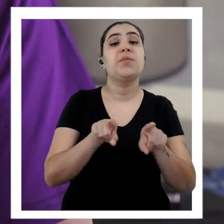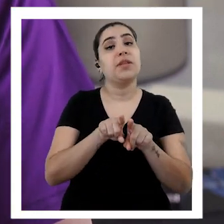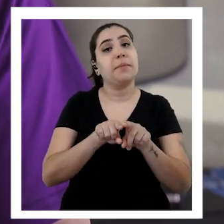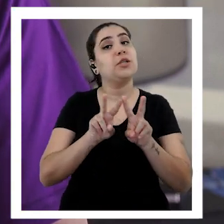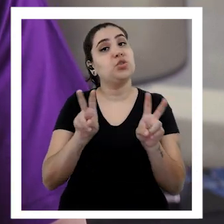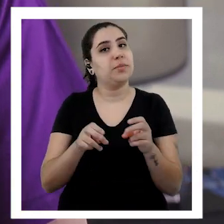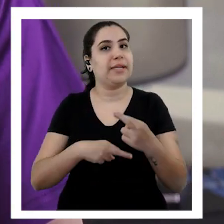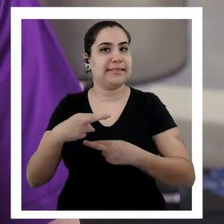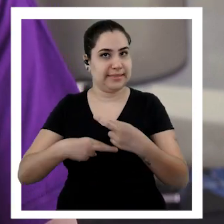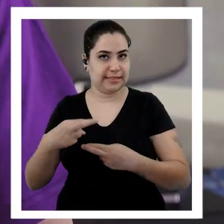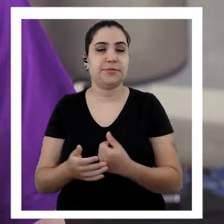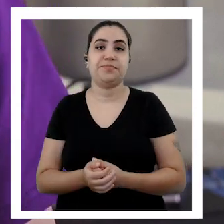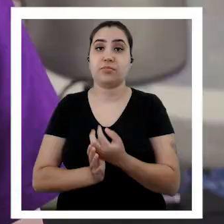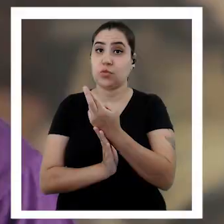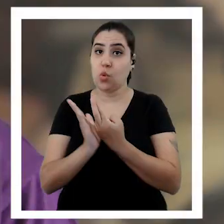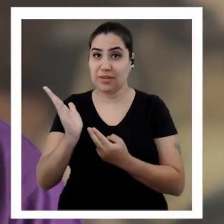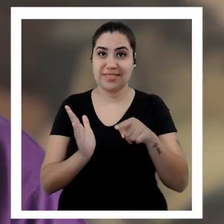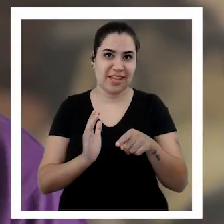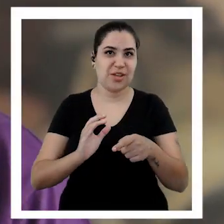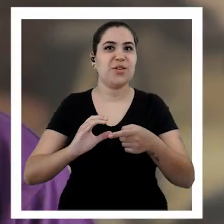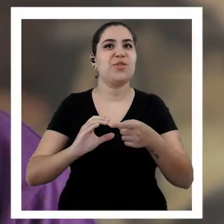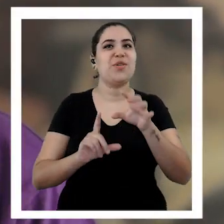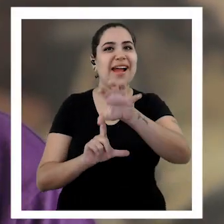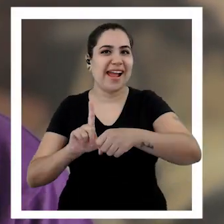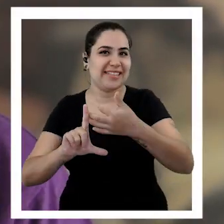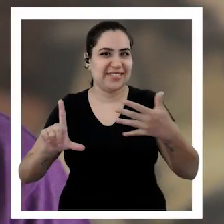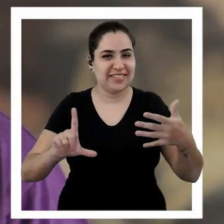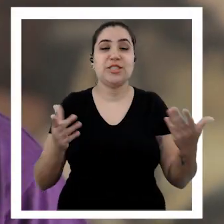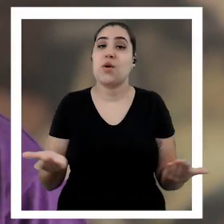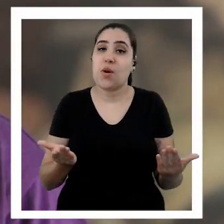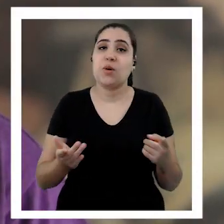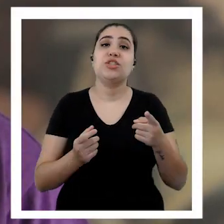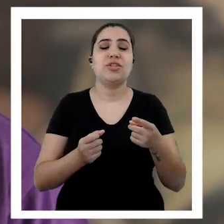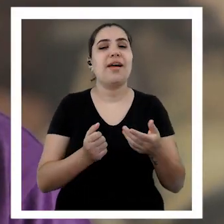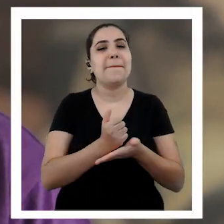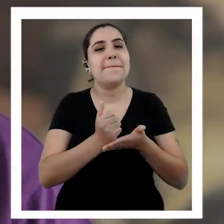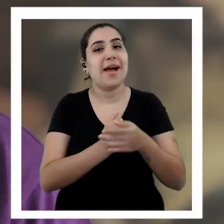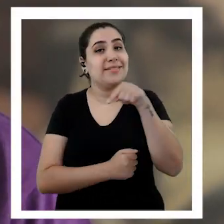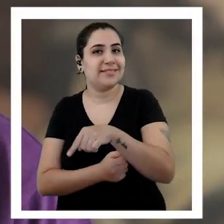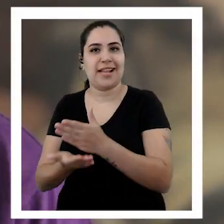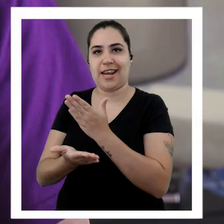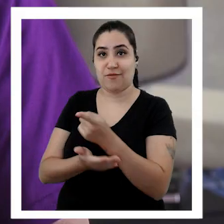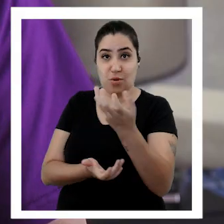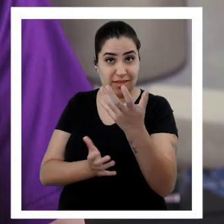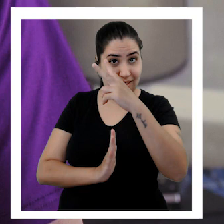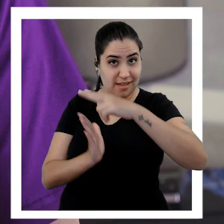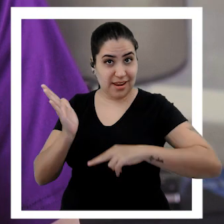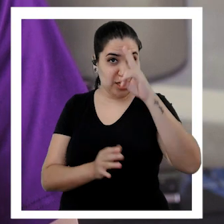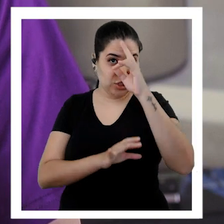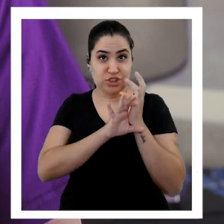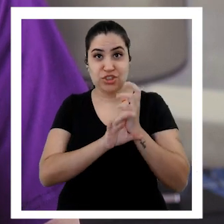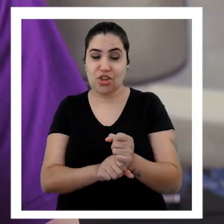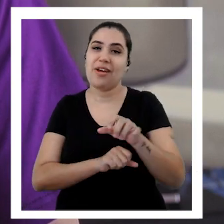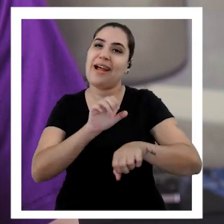catadores e sobre a reciclagem. O roteiro do Cataflix de hoje foi baseado nesse livro. E se você